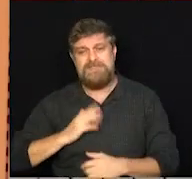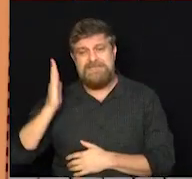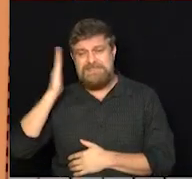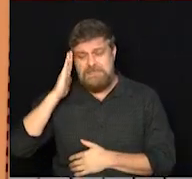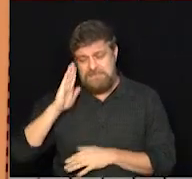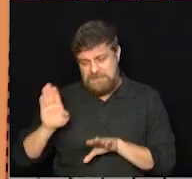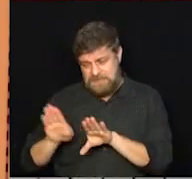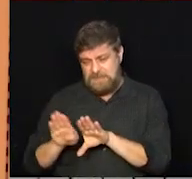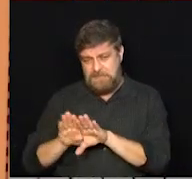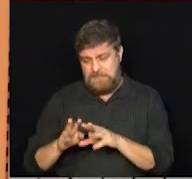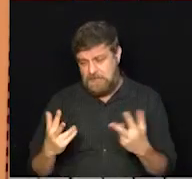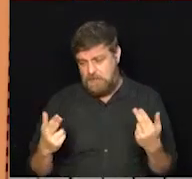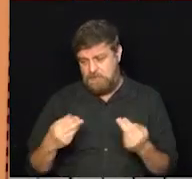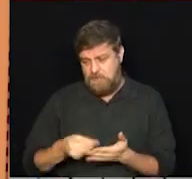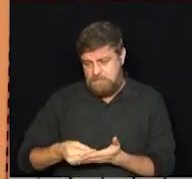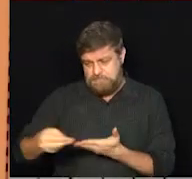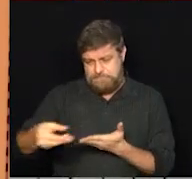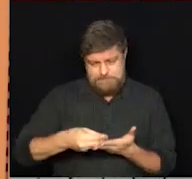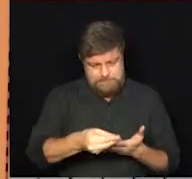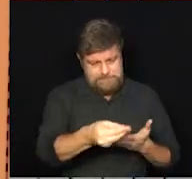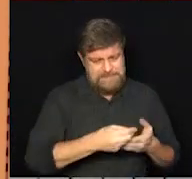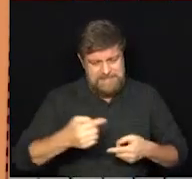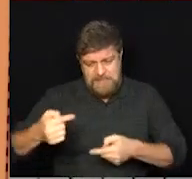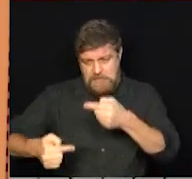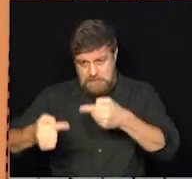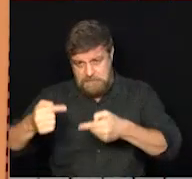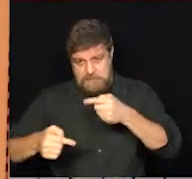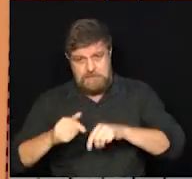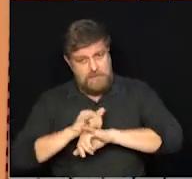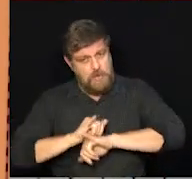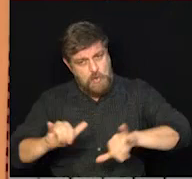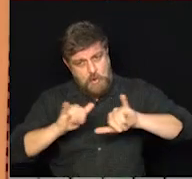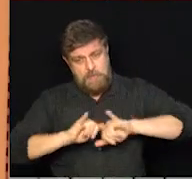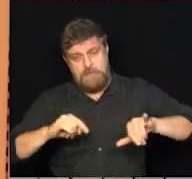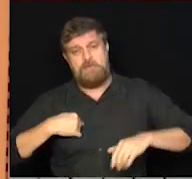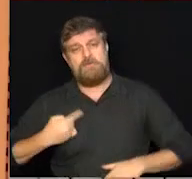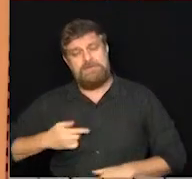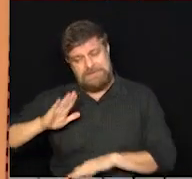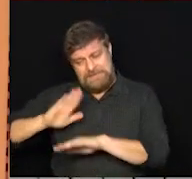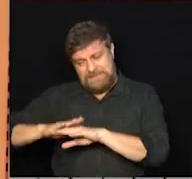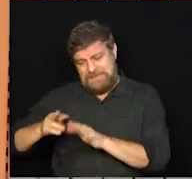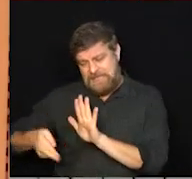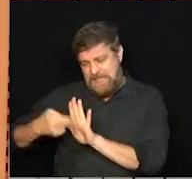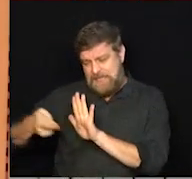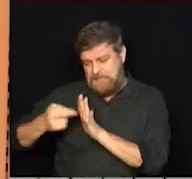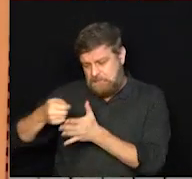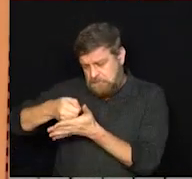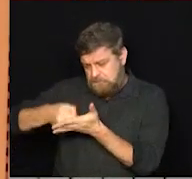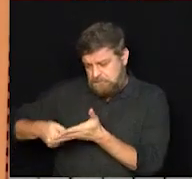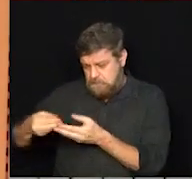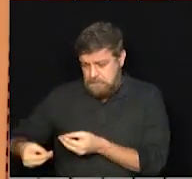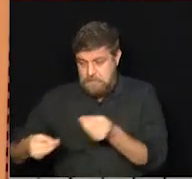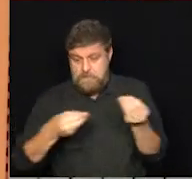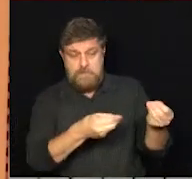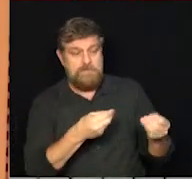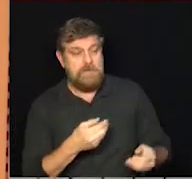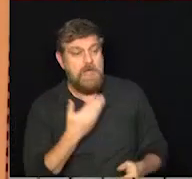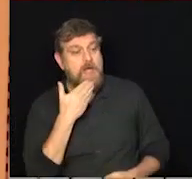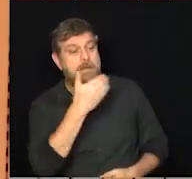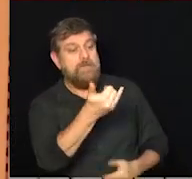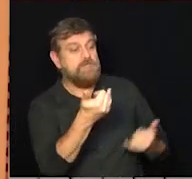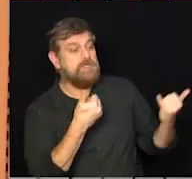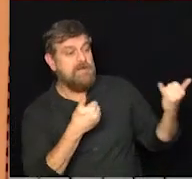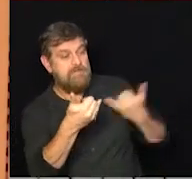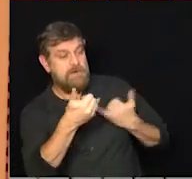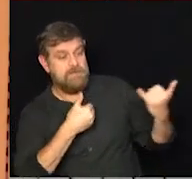assim e realizar esse debate comunico que nós já fizemos alguns requerimentos pedindo essas informações